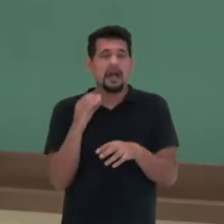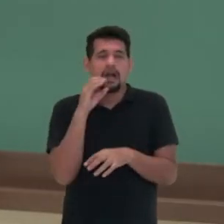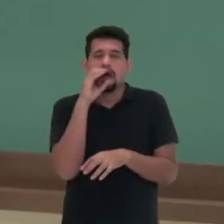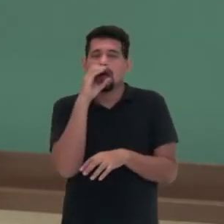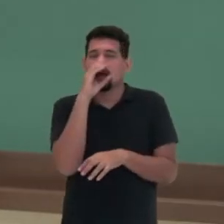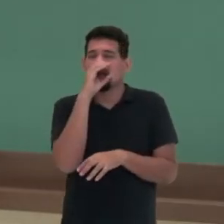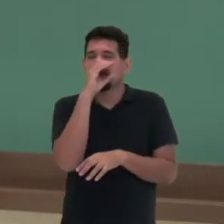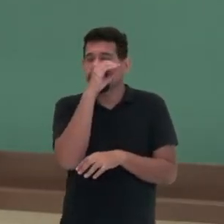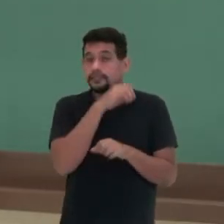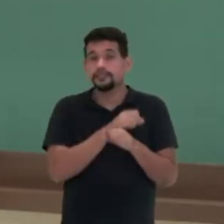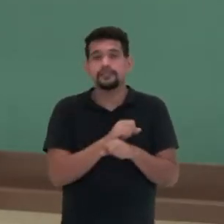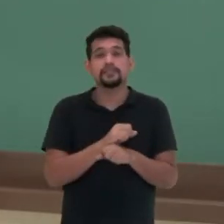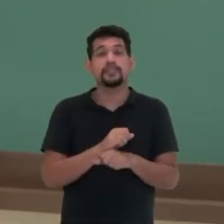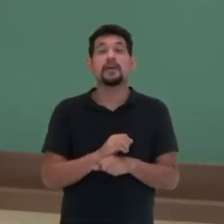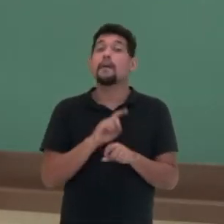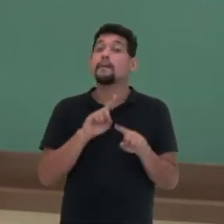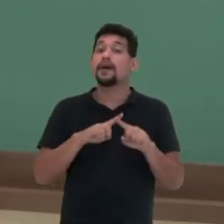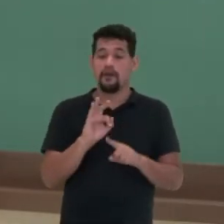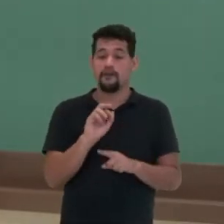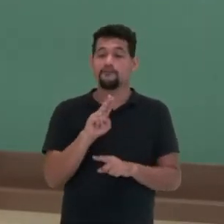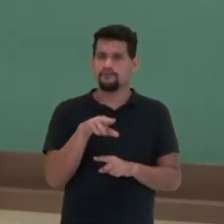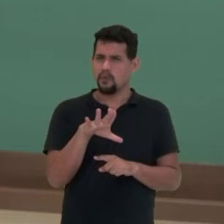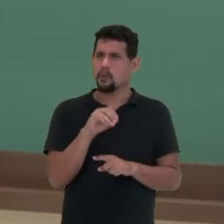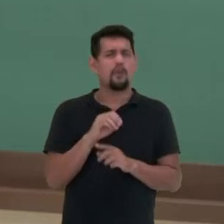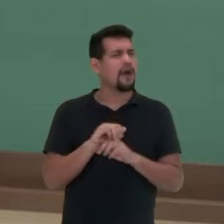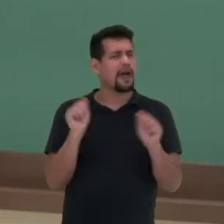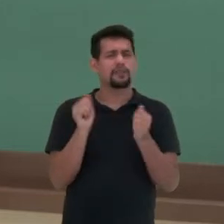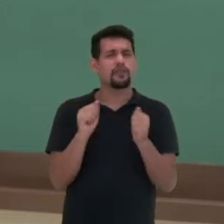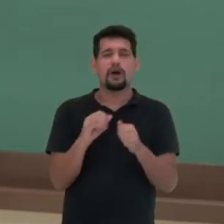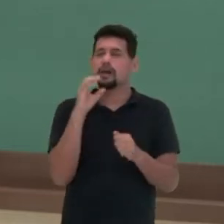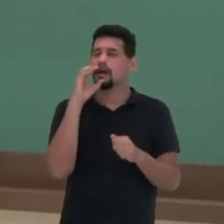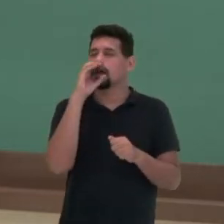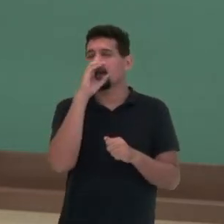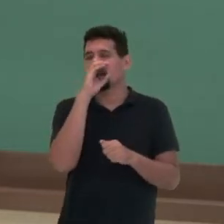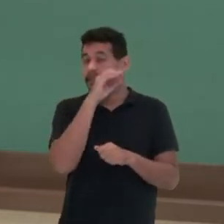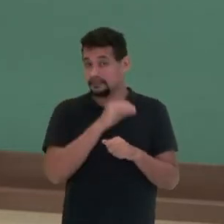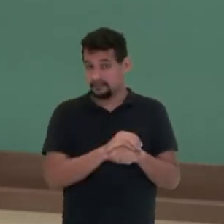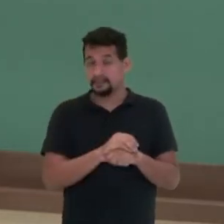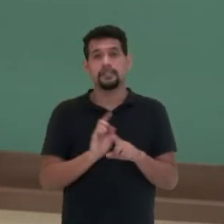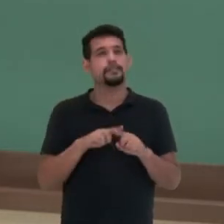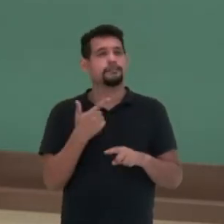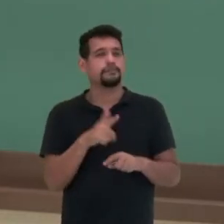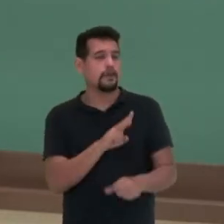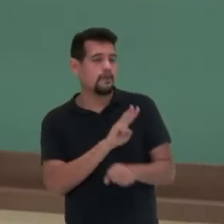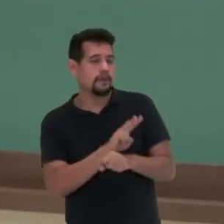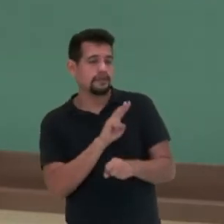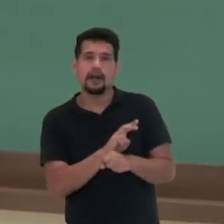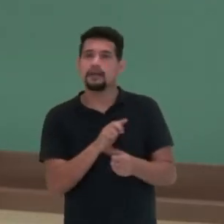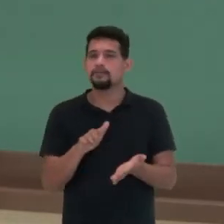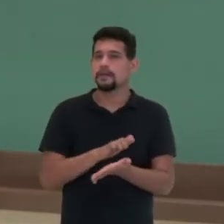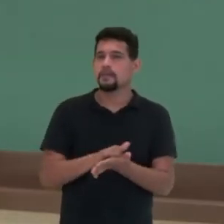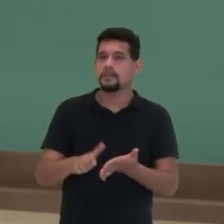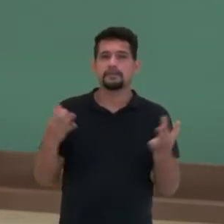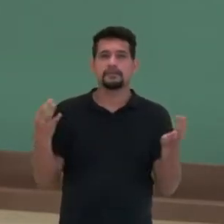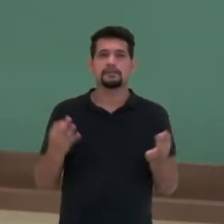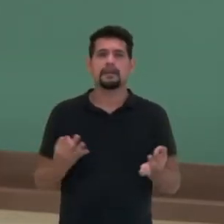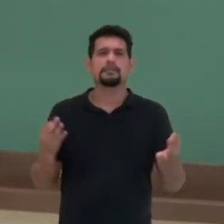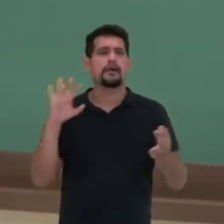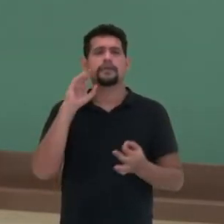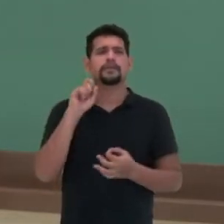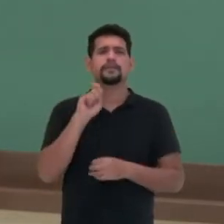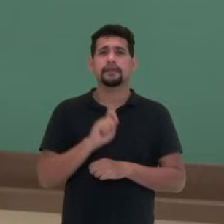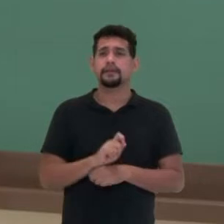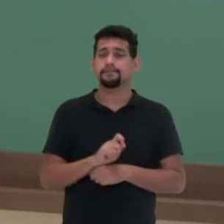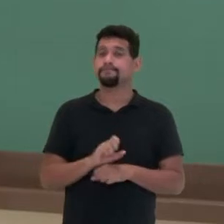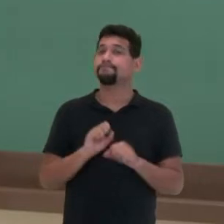quentinho, e fungo gosta de lugar úmido e quente. Então, se a gente não tem um cuidado, uma higiene muito grande,